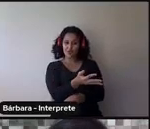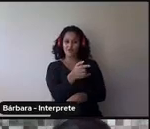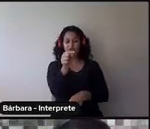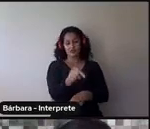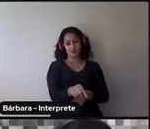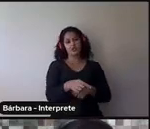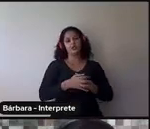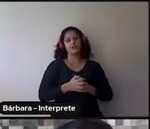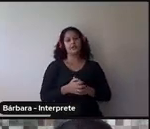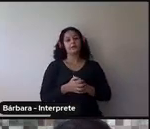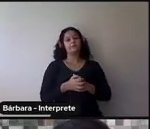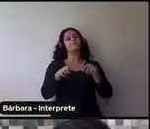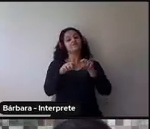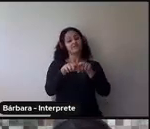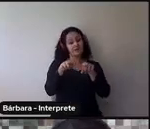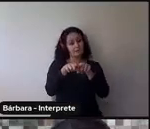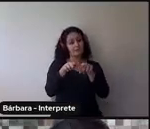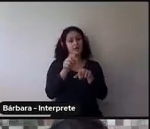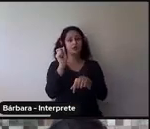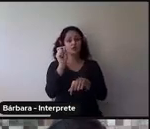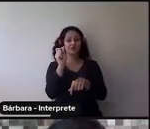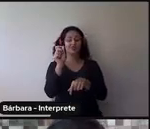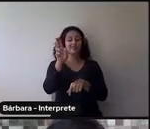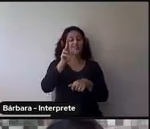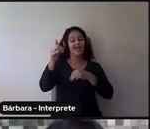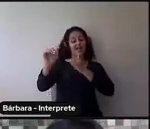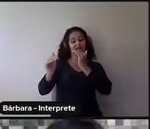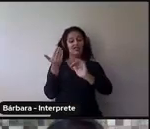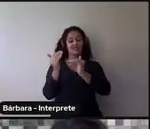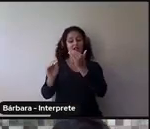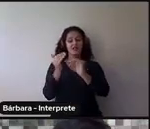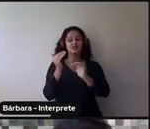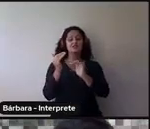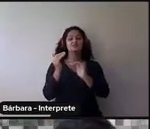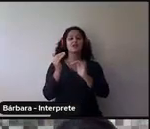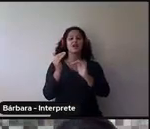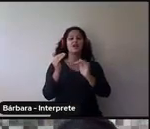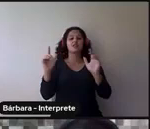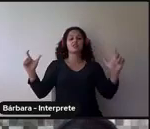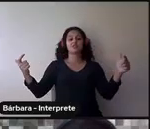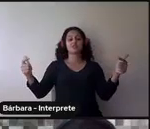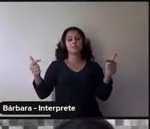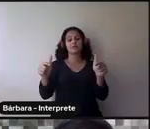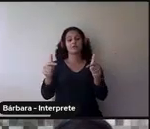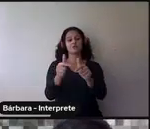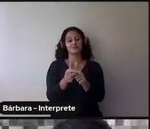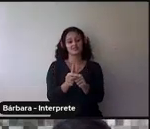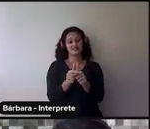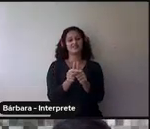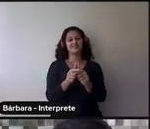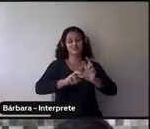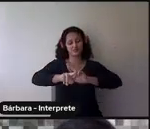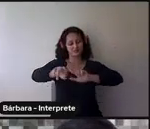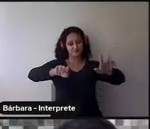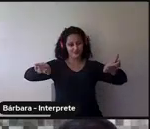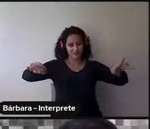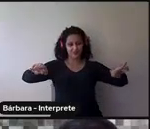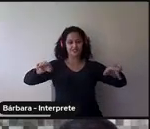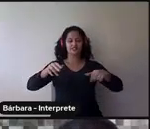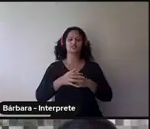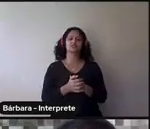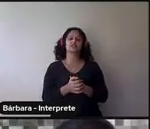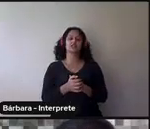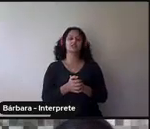sobre perda de biodiversidade também é utilizado a modelagem ecológica para fazer essas análises. A análise